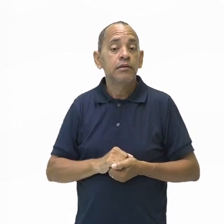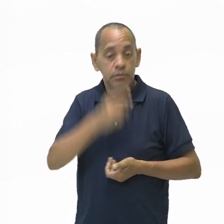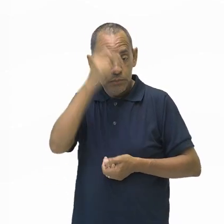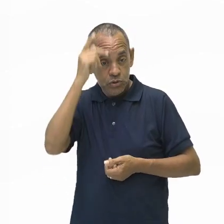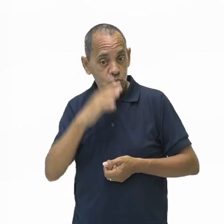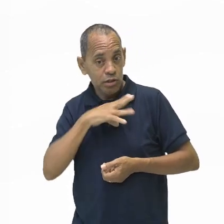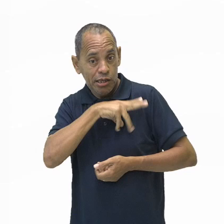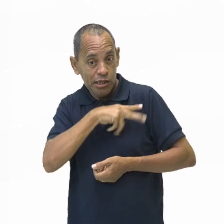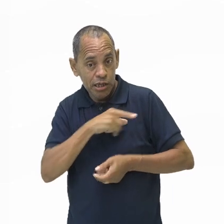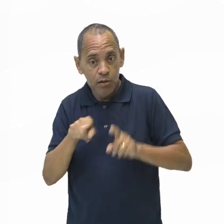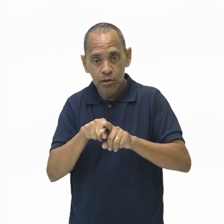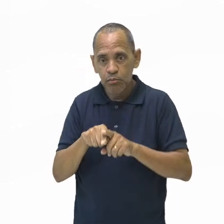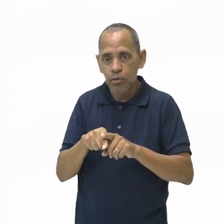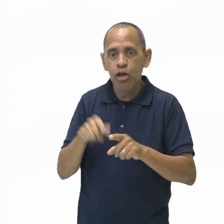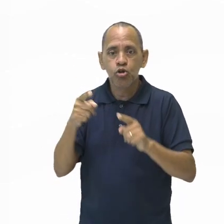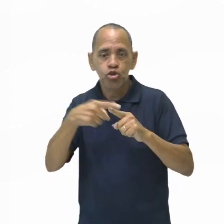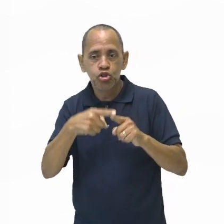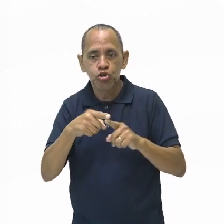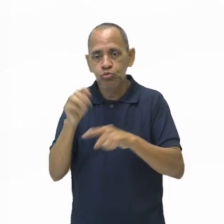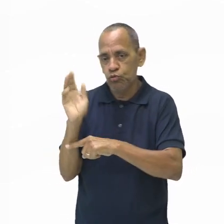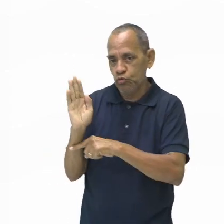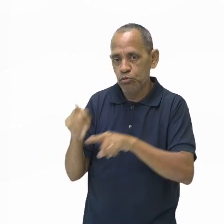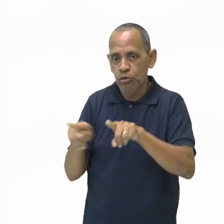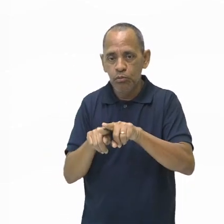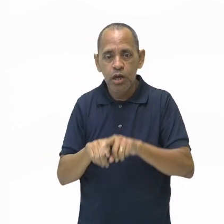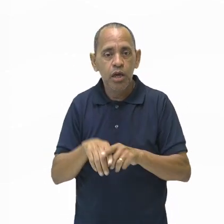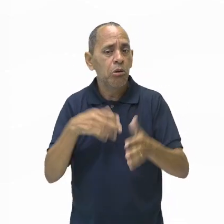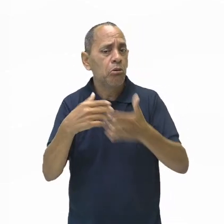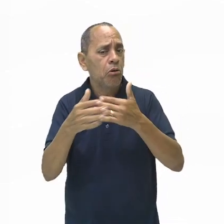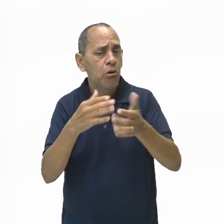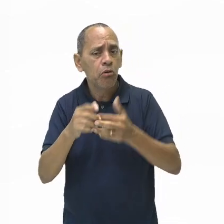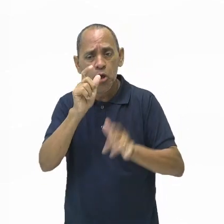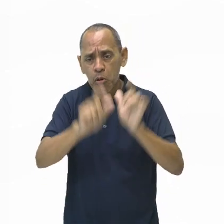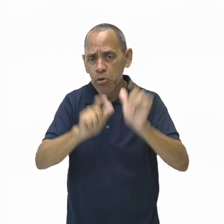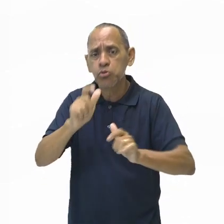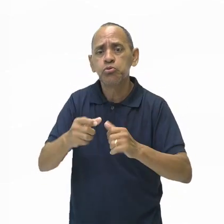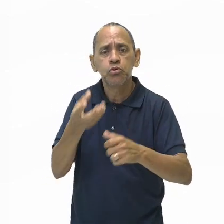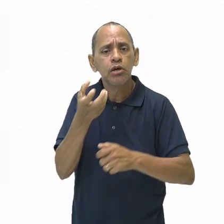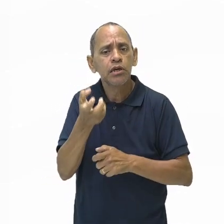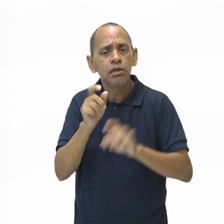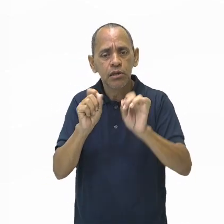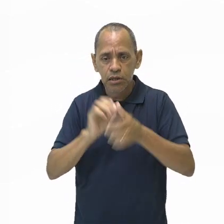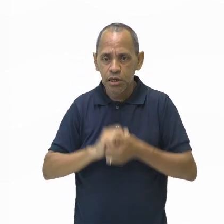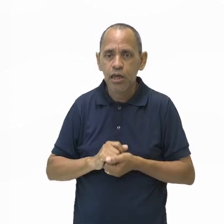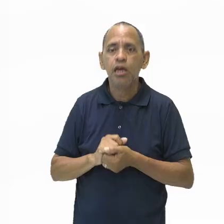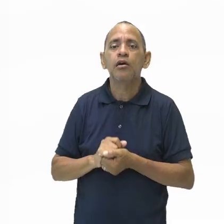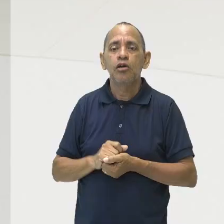admiradores de ação alternativa ou qualquer outra pessoa que preze por uma experiência audiovisual completa.